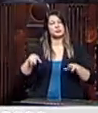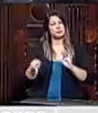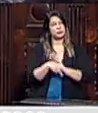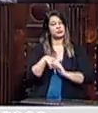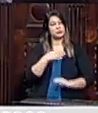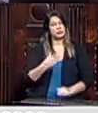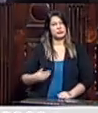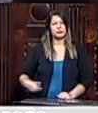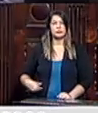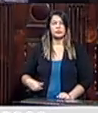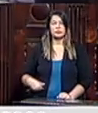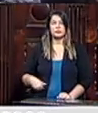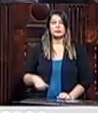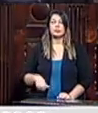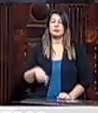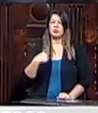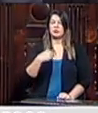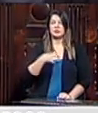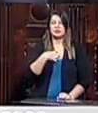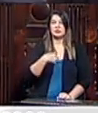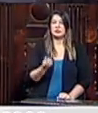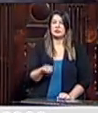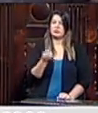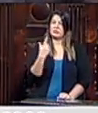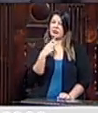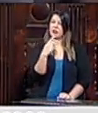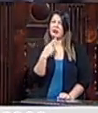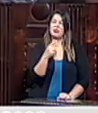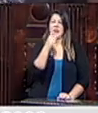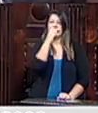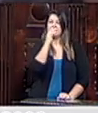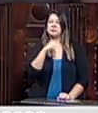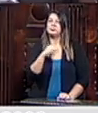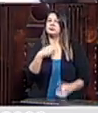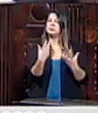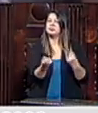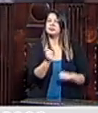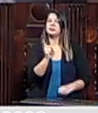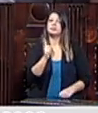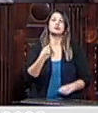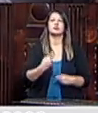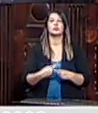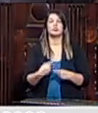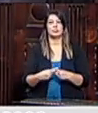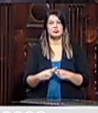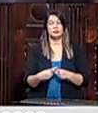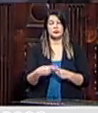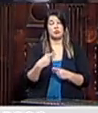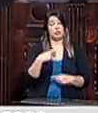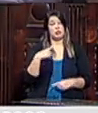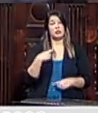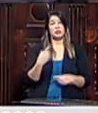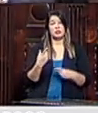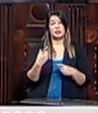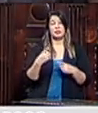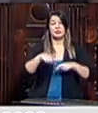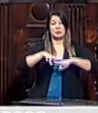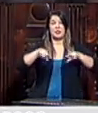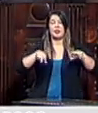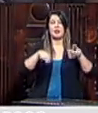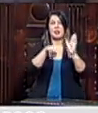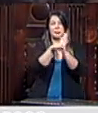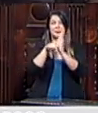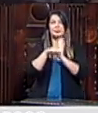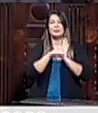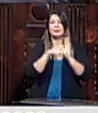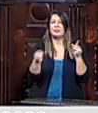5, que estranhamente foi rejeitada por todas as comissões, incluía todos os ramais